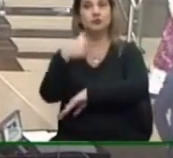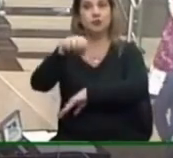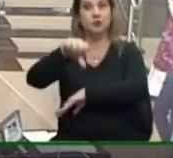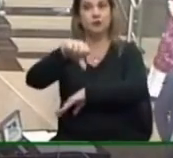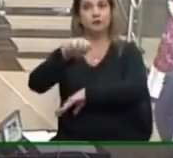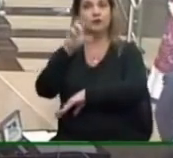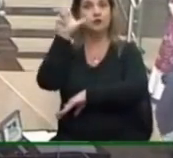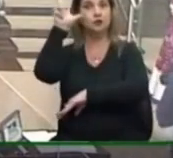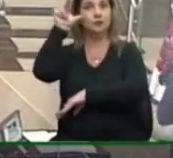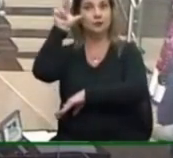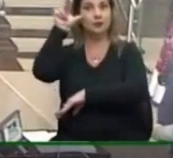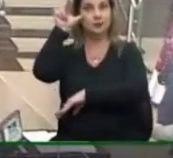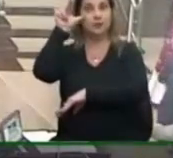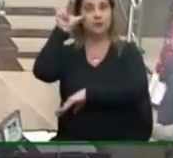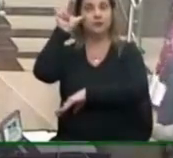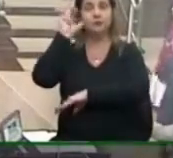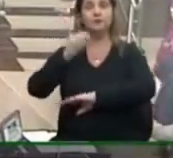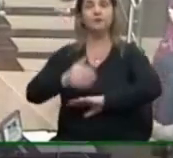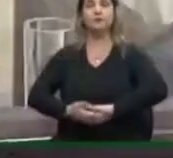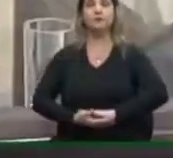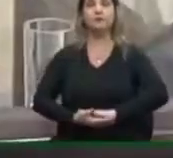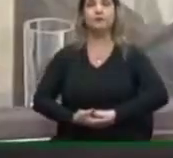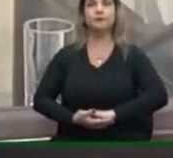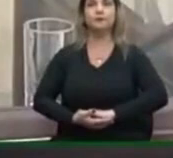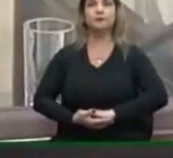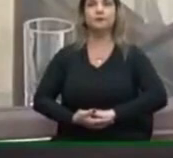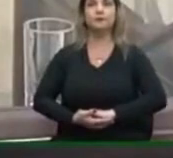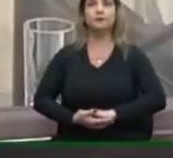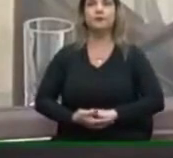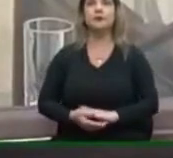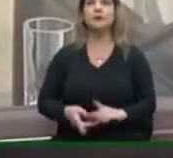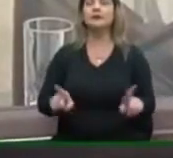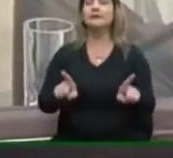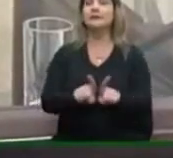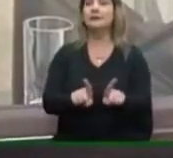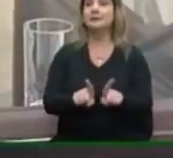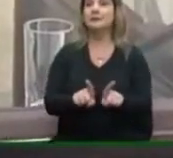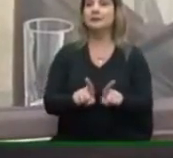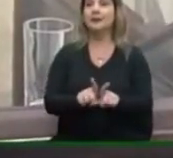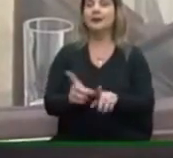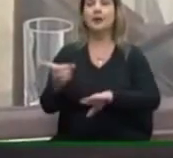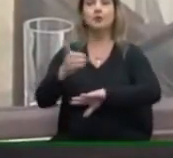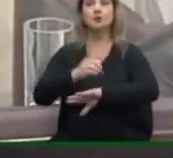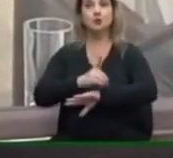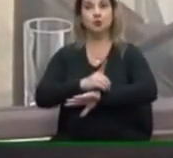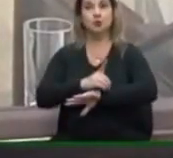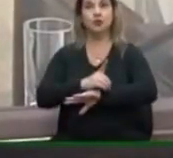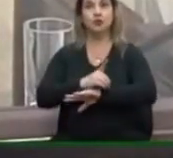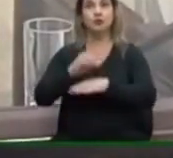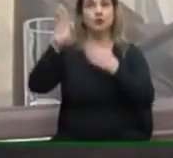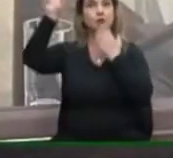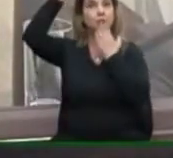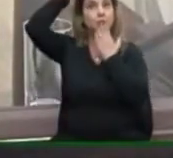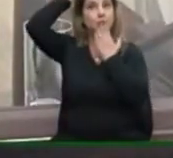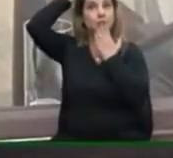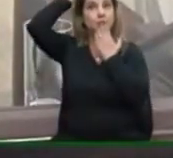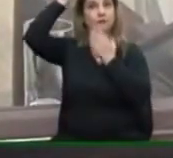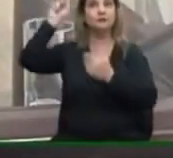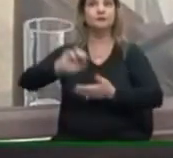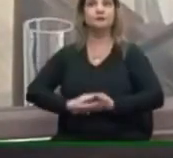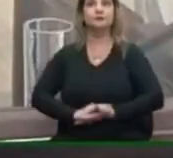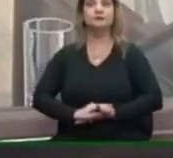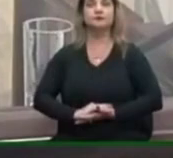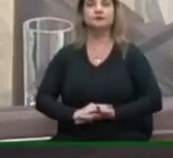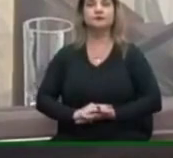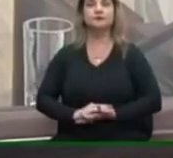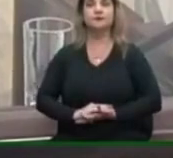Abril convencional ou se também chamar de dia do índio eu prefiro